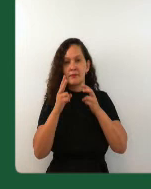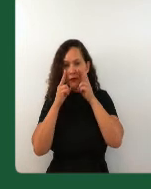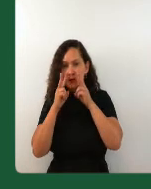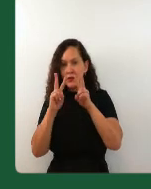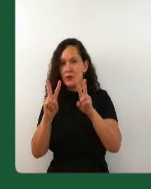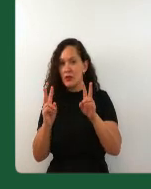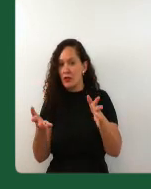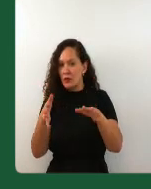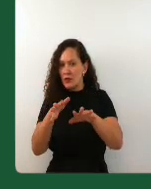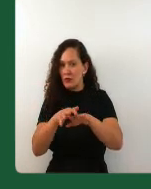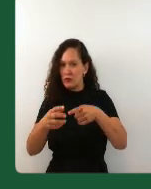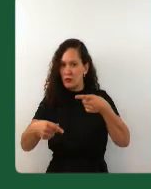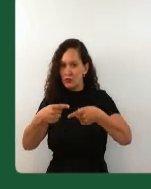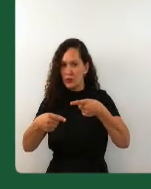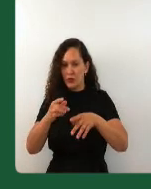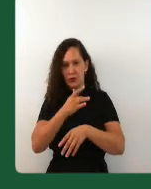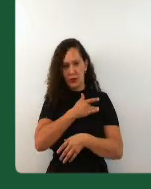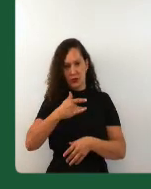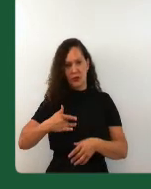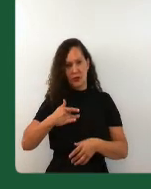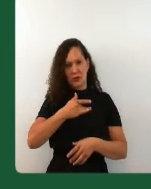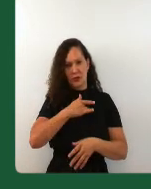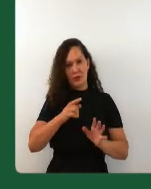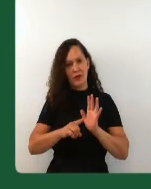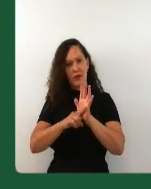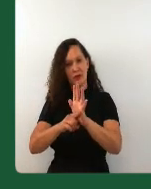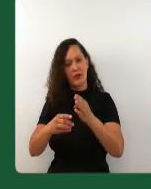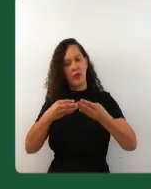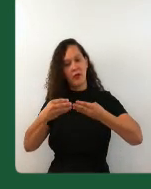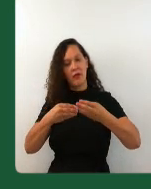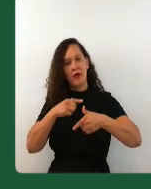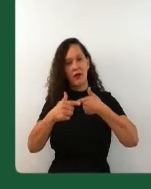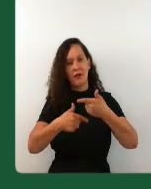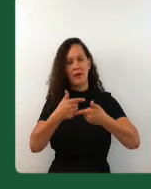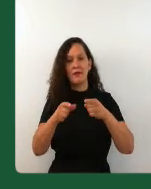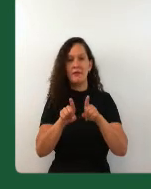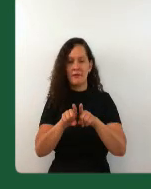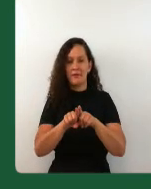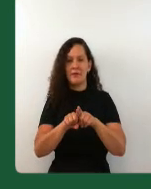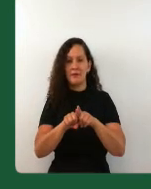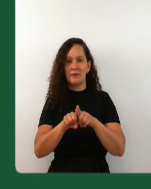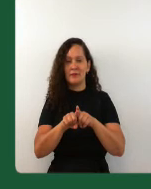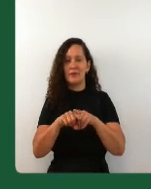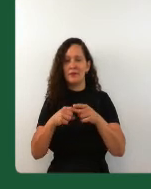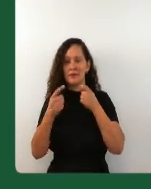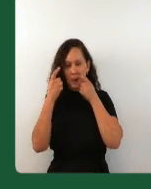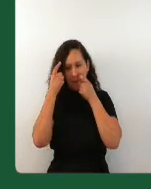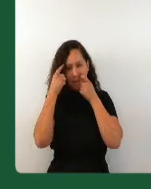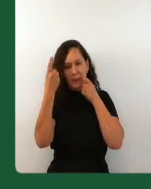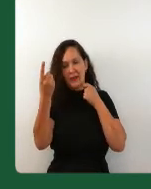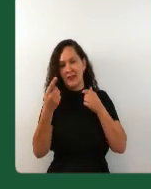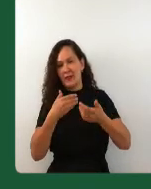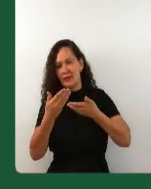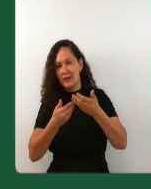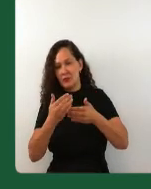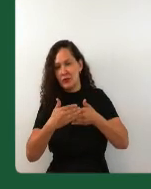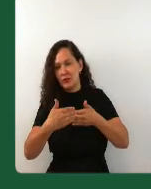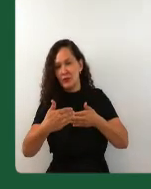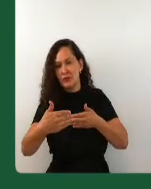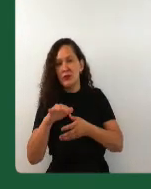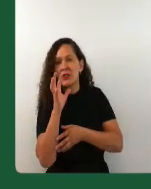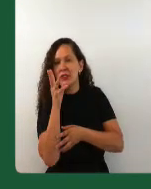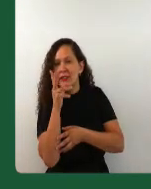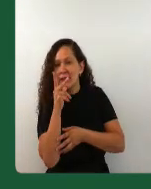sua inclusão na política de saúde, assistência e mercado de trabalho. Considerando que o tratamento é longo, complexo